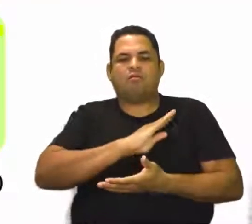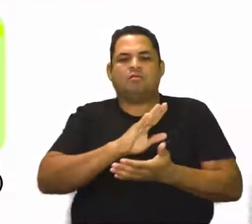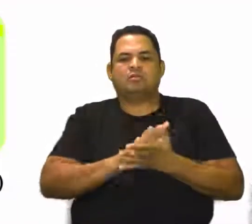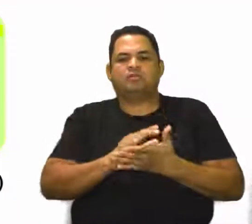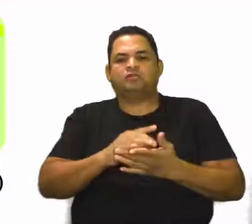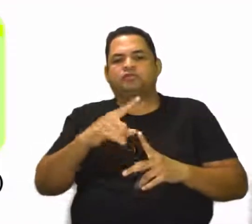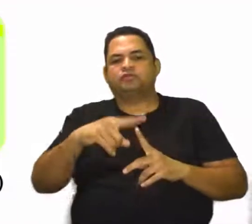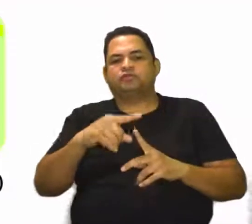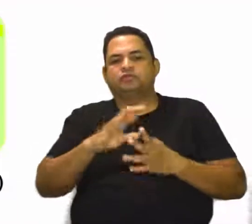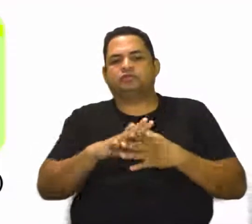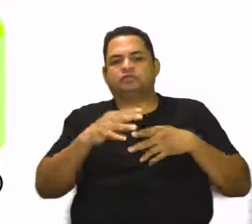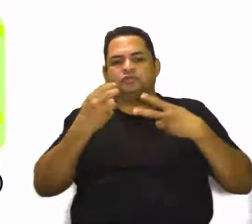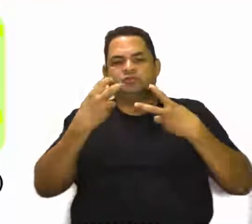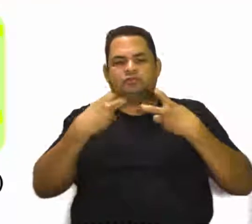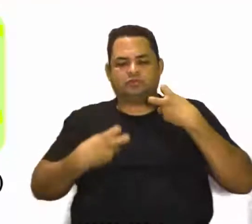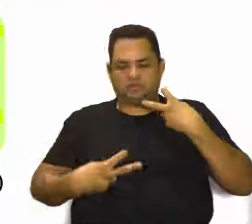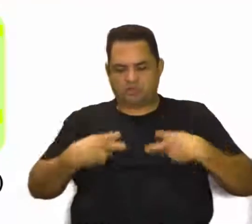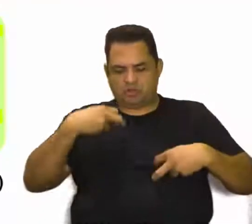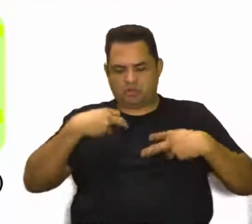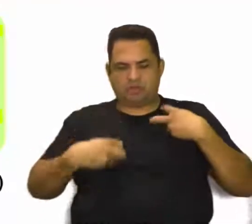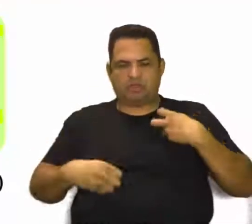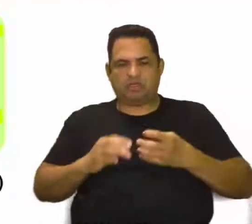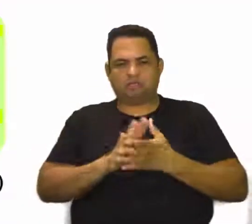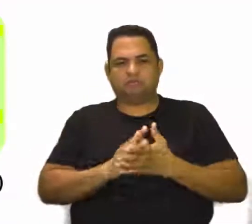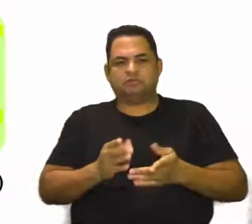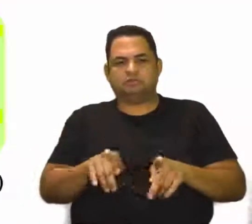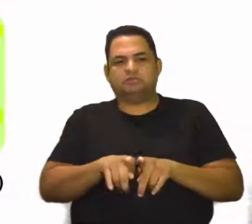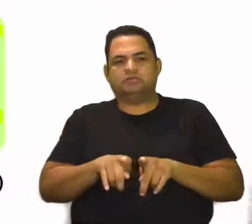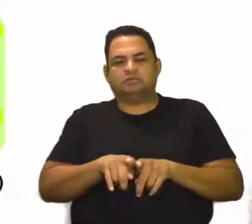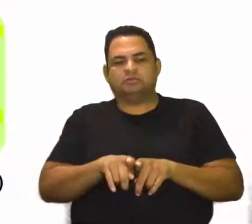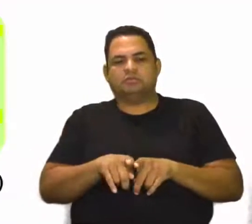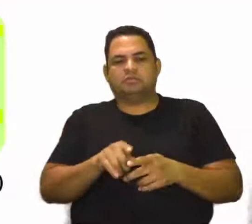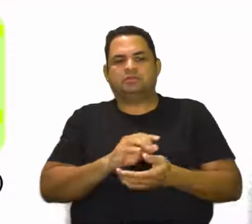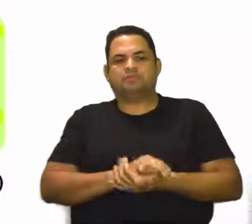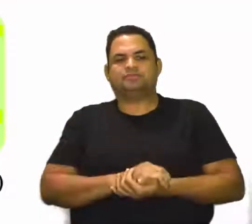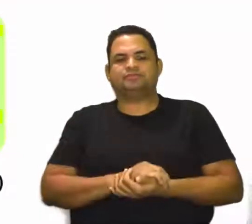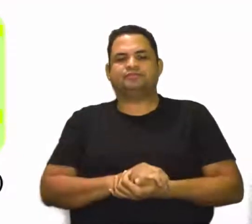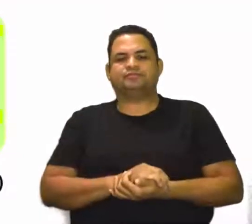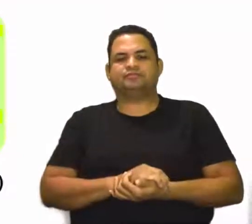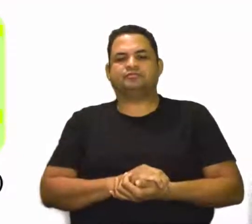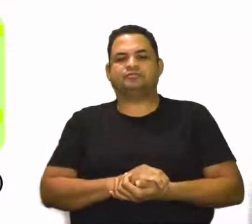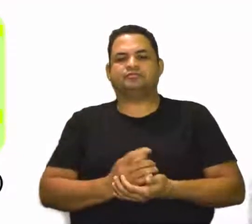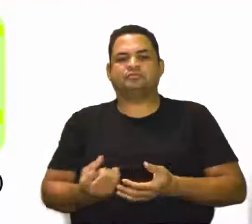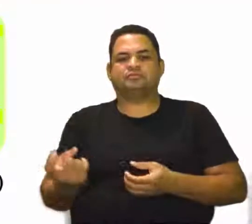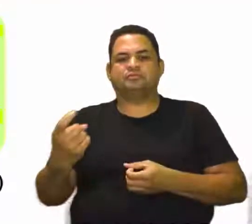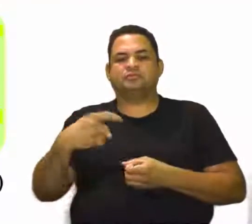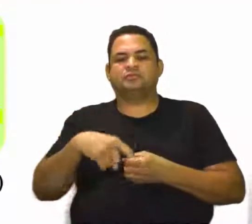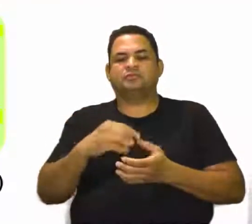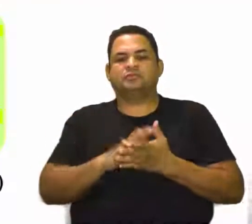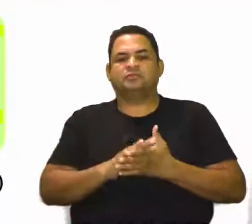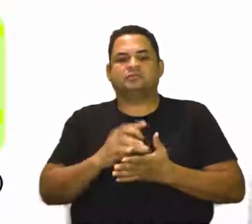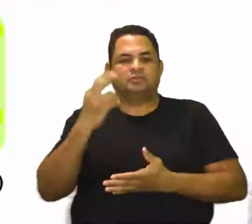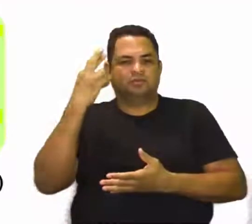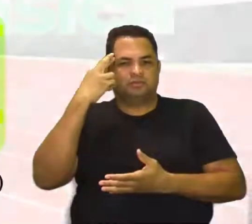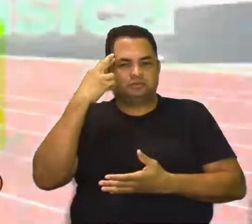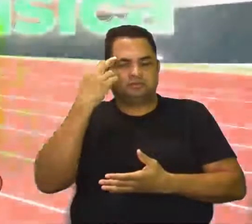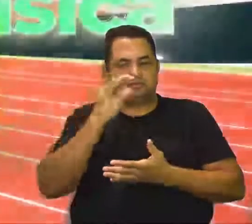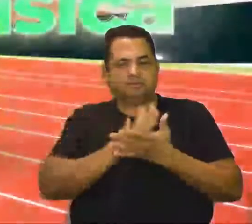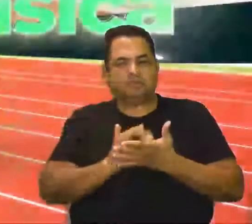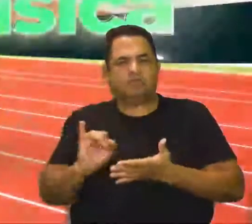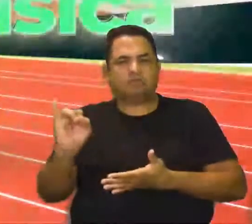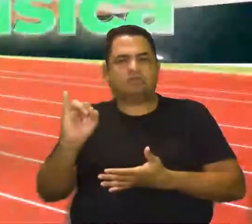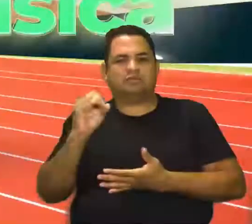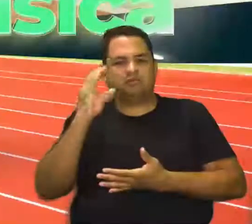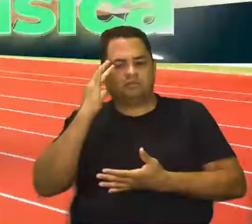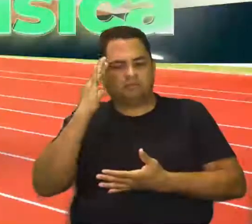e alguns tipos de câncer também. Vejam aí, então vamos voltar aqui só para a gente refletir. Vamos imaginar aqui que a gente